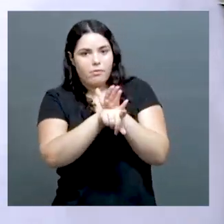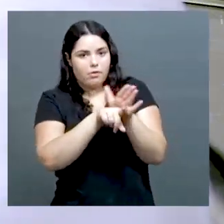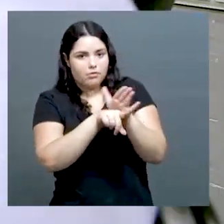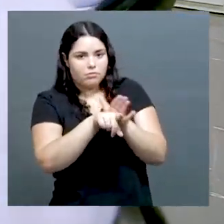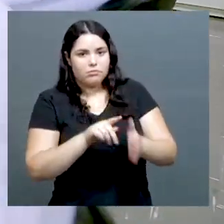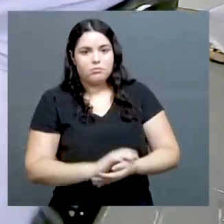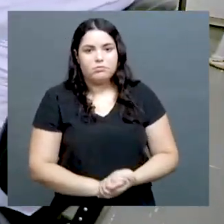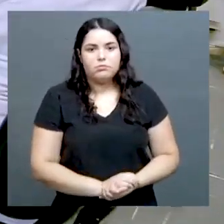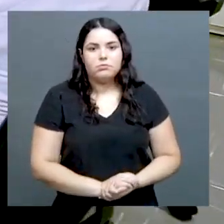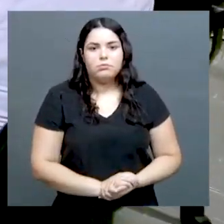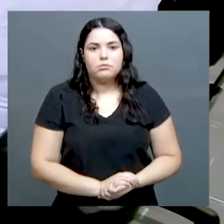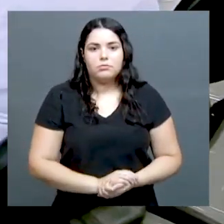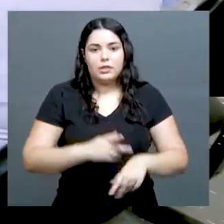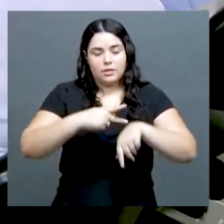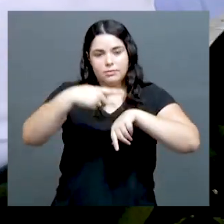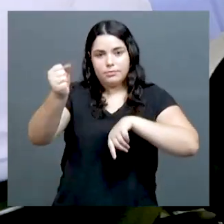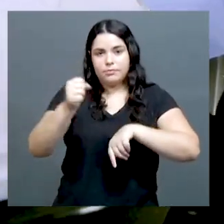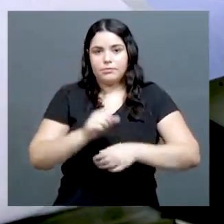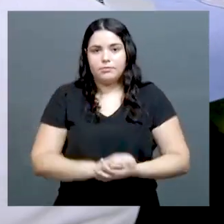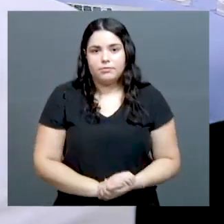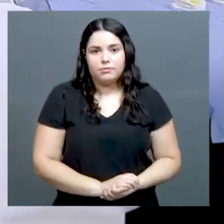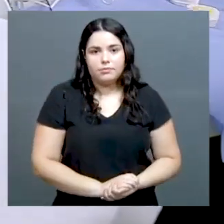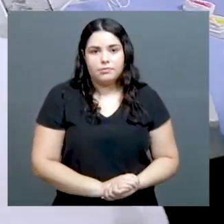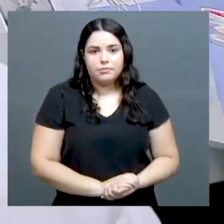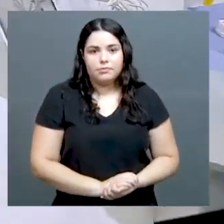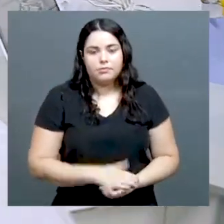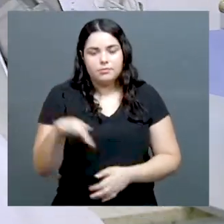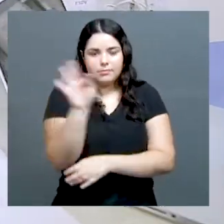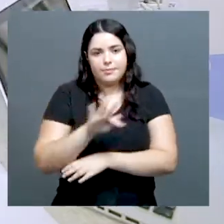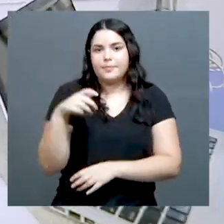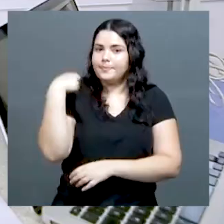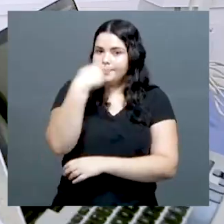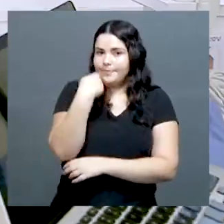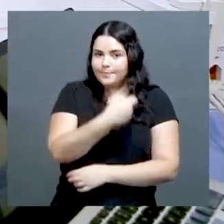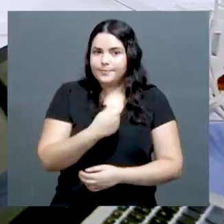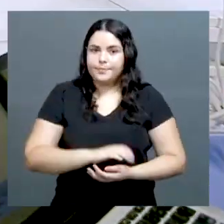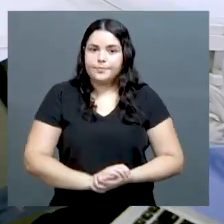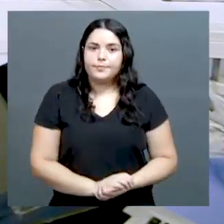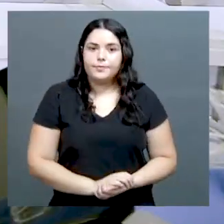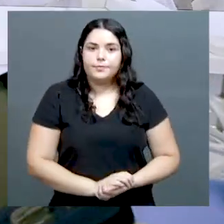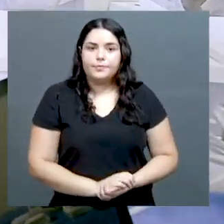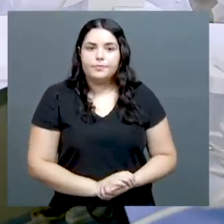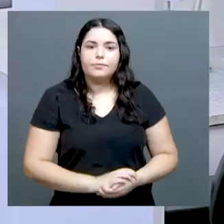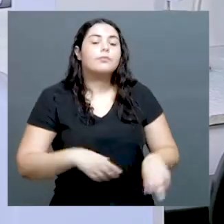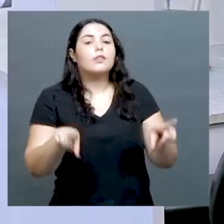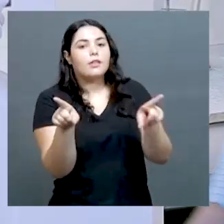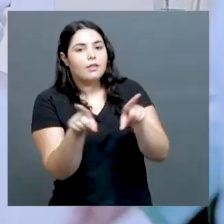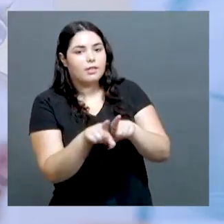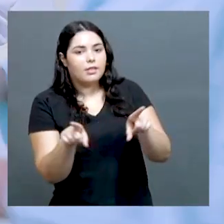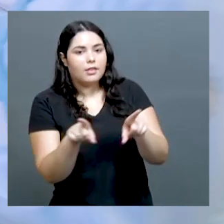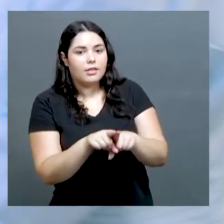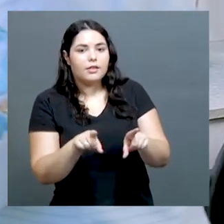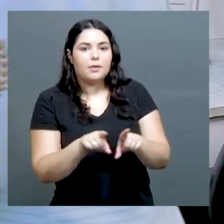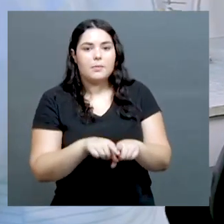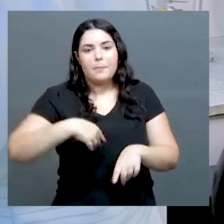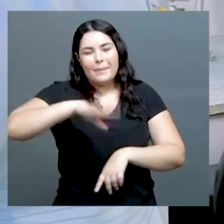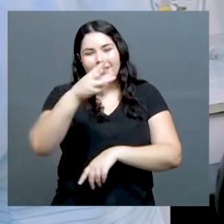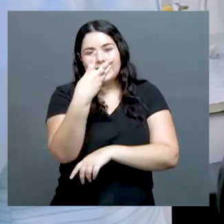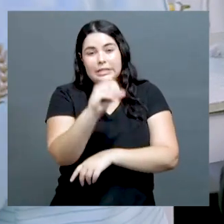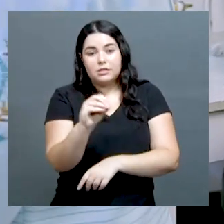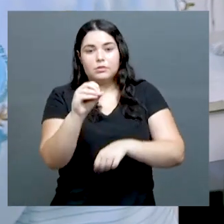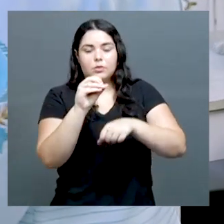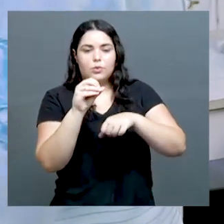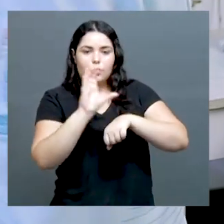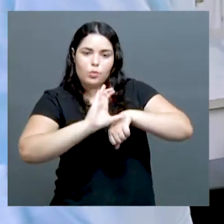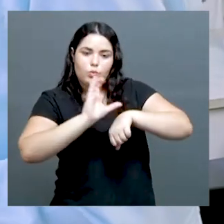às pesquisas clínicas dos programas de pós-graduação estricto sensu da Faculdade de Odontologia e a realização de mais de